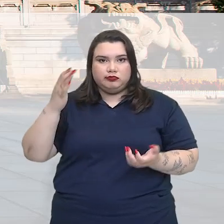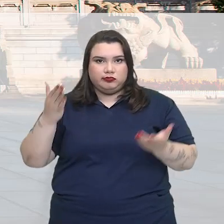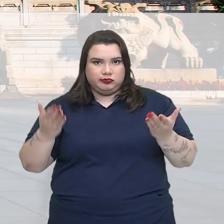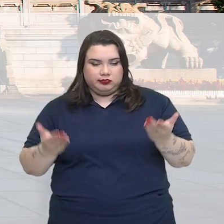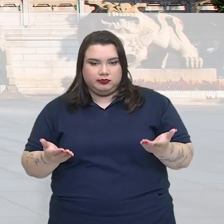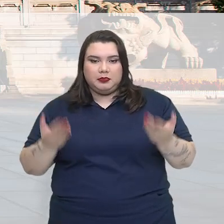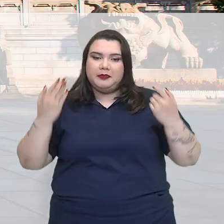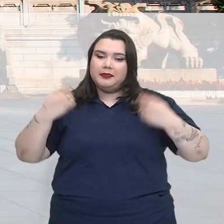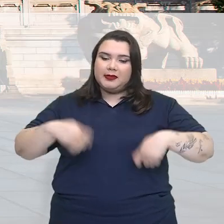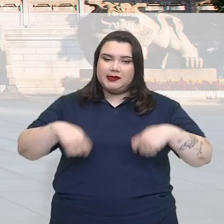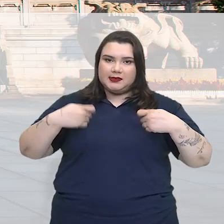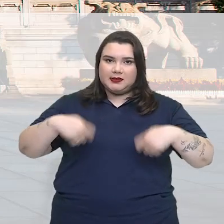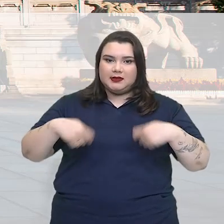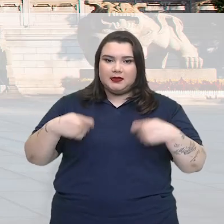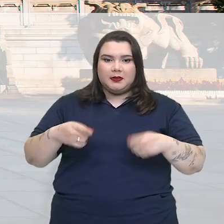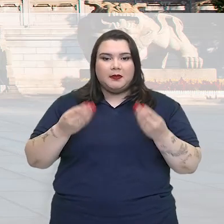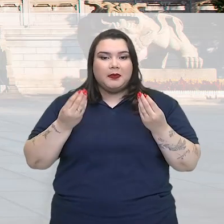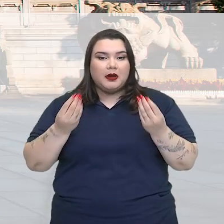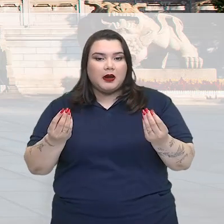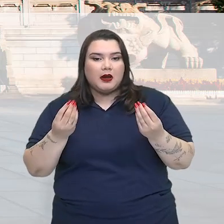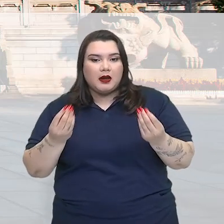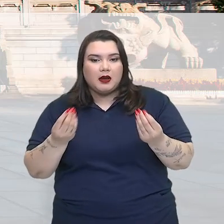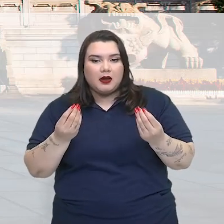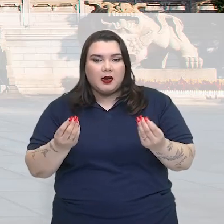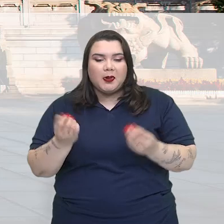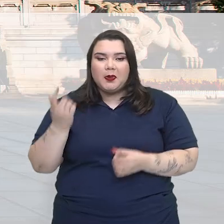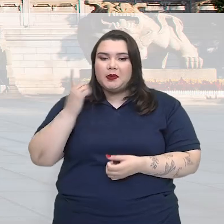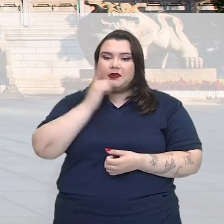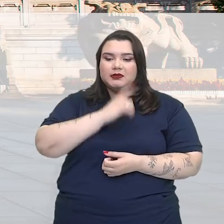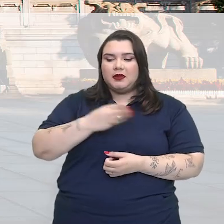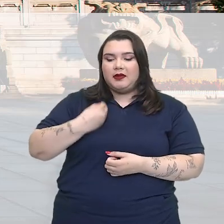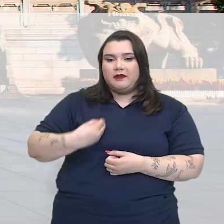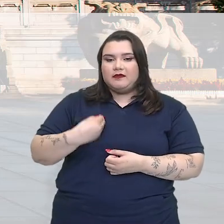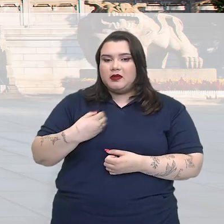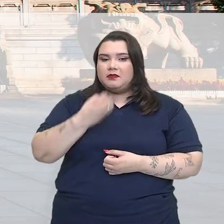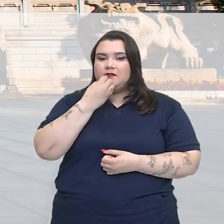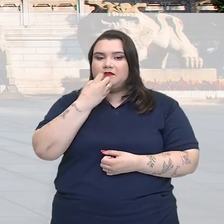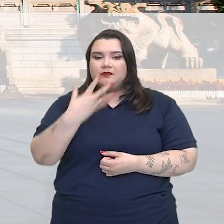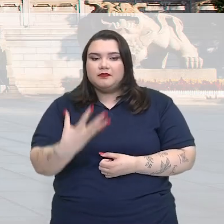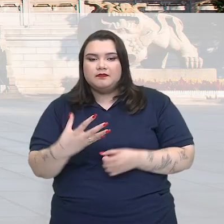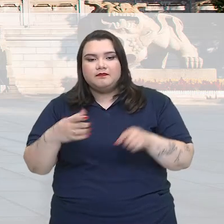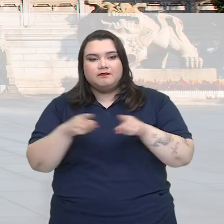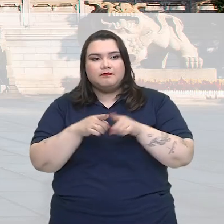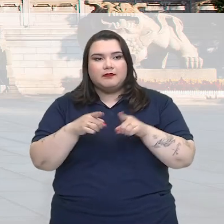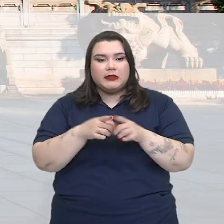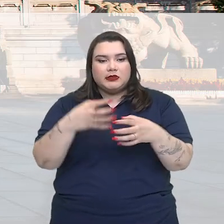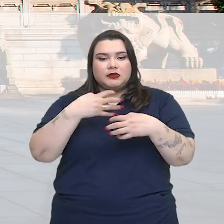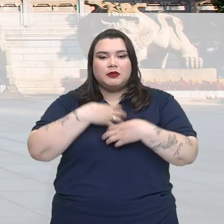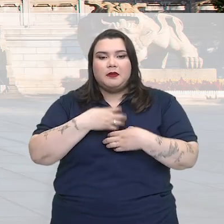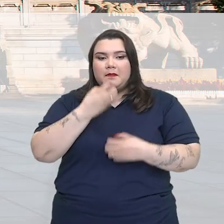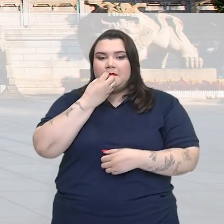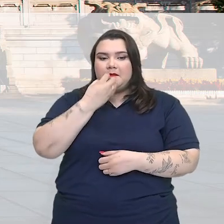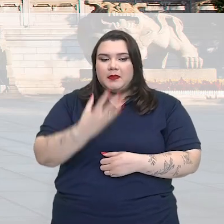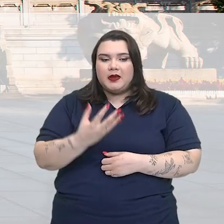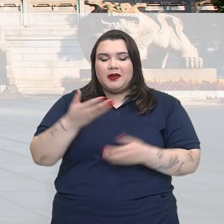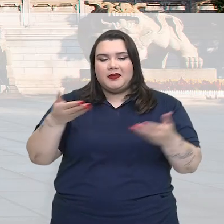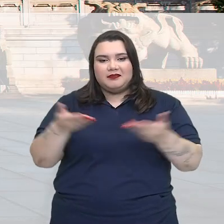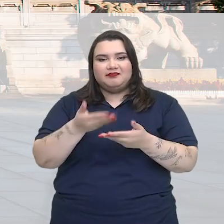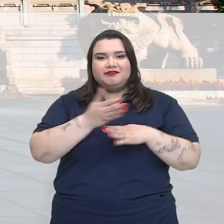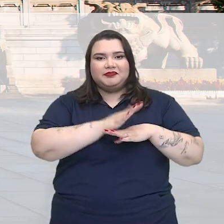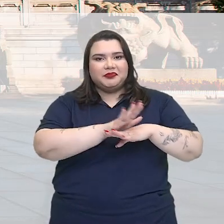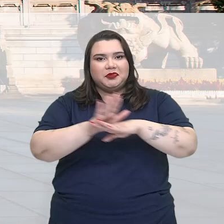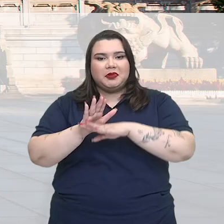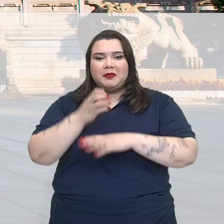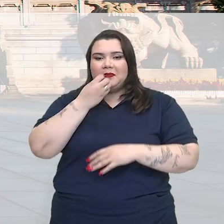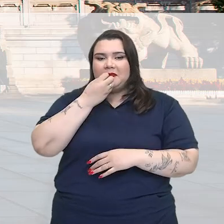desse equilíbrio para poder viver bem e poder estar bem nesse mundo e fazer o